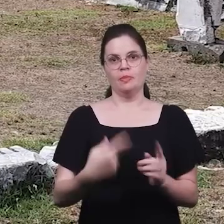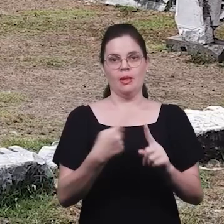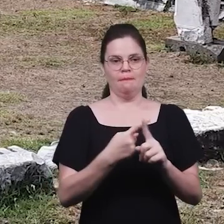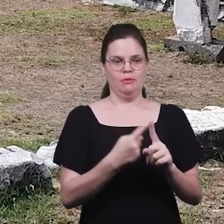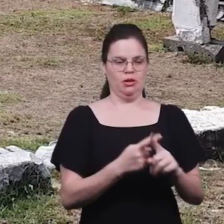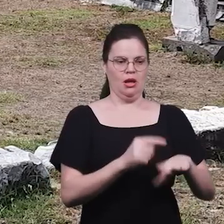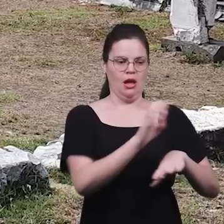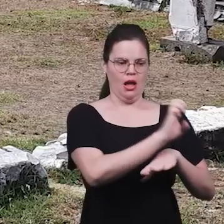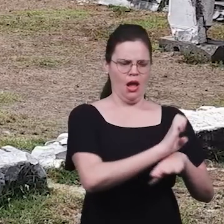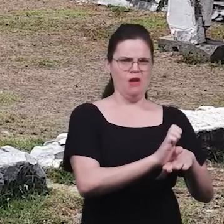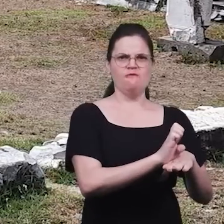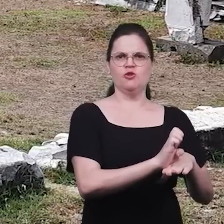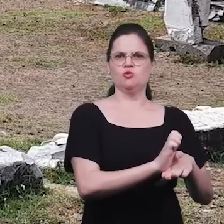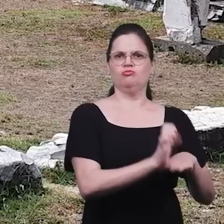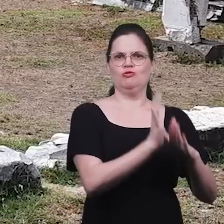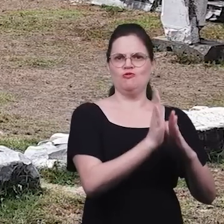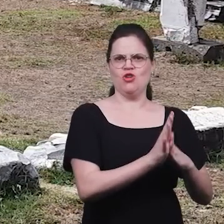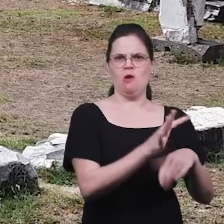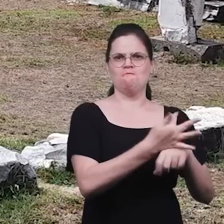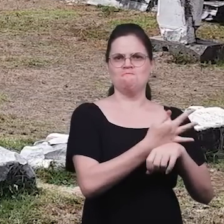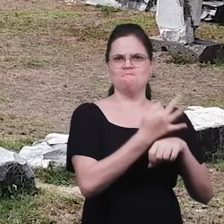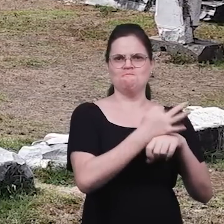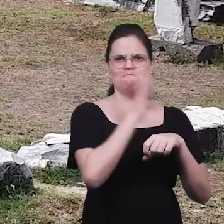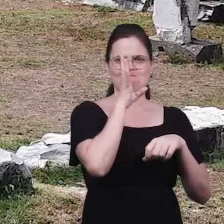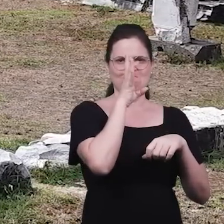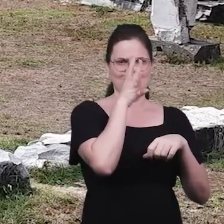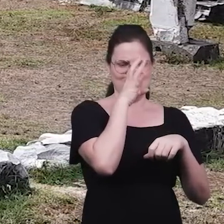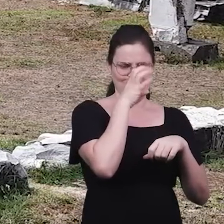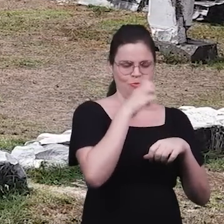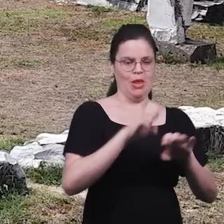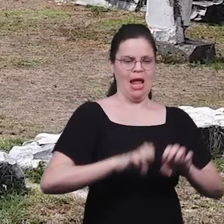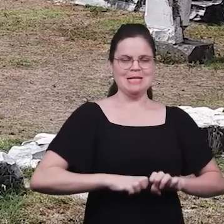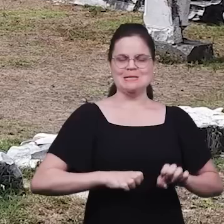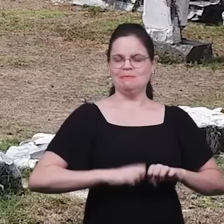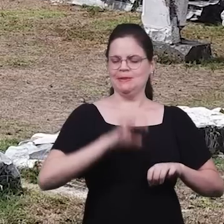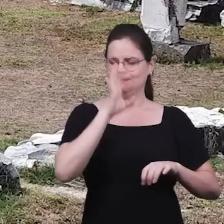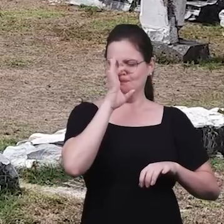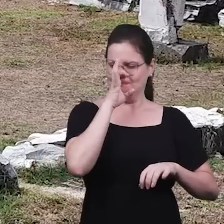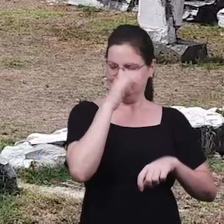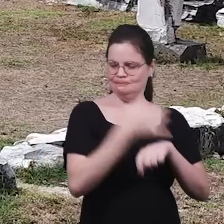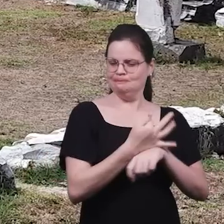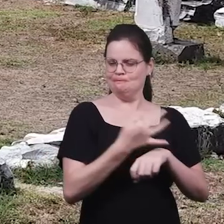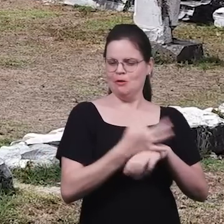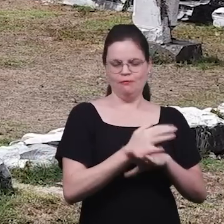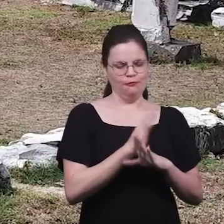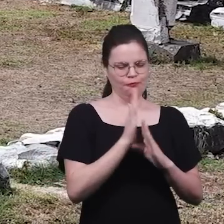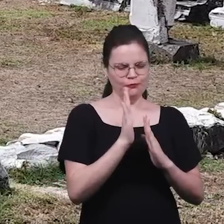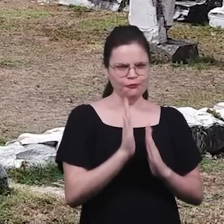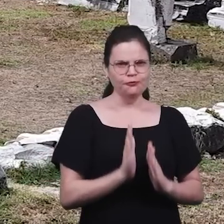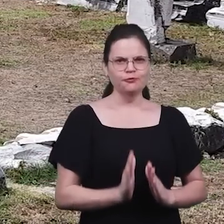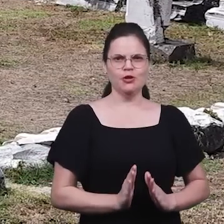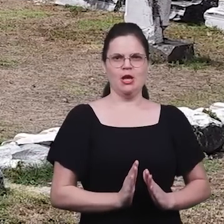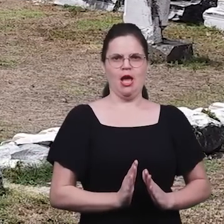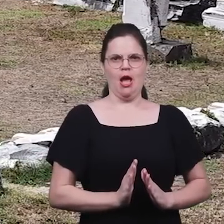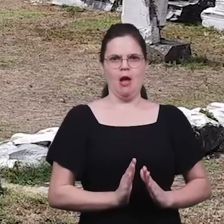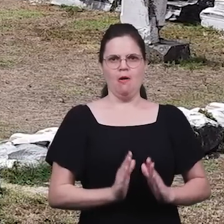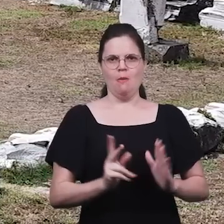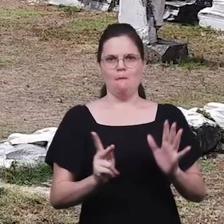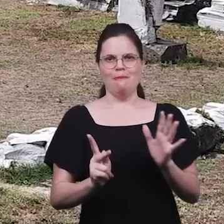determinado ponto. Não é, inclusive o pastor tem uma palavra sobre isso, não é que não existiam